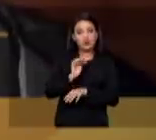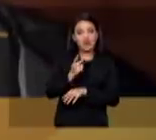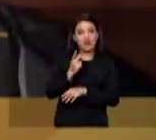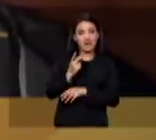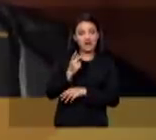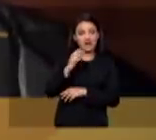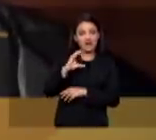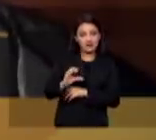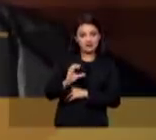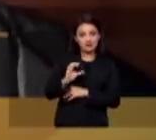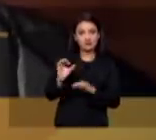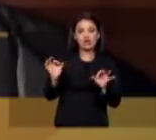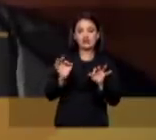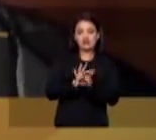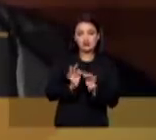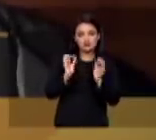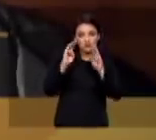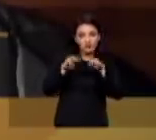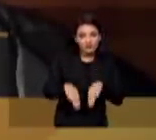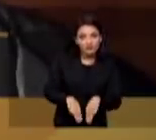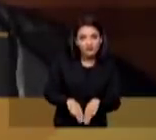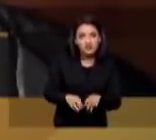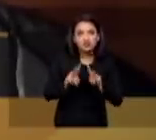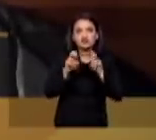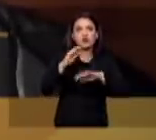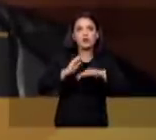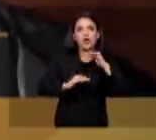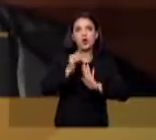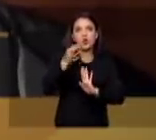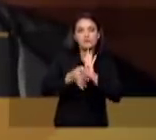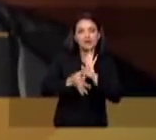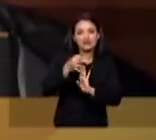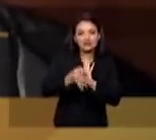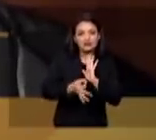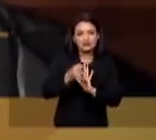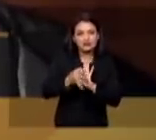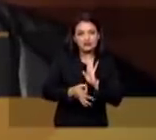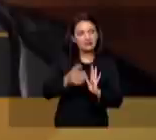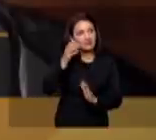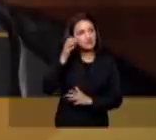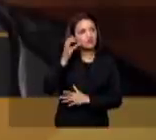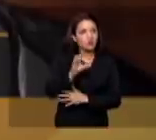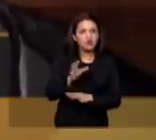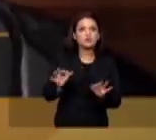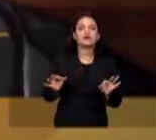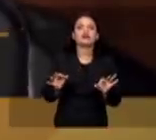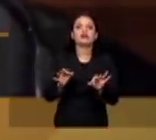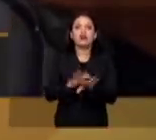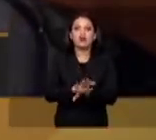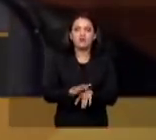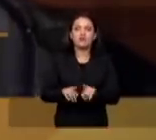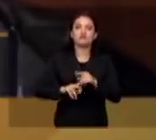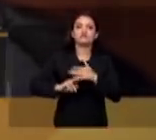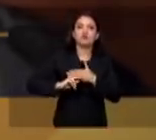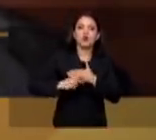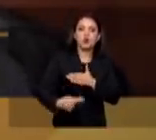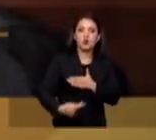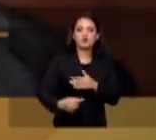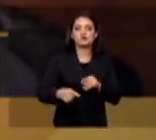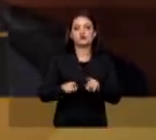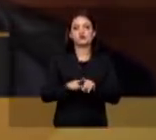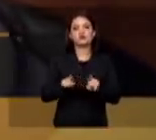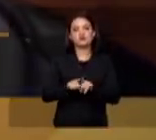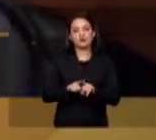a incompetência da 13ª Vara Federal Criminal de Curitiba e seus efeitos ex